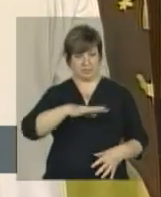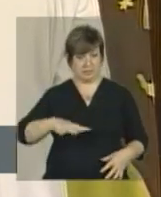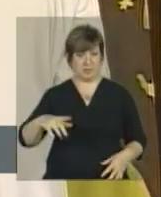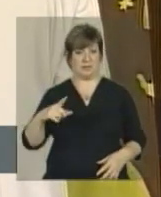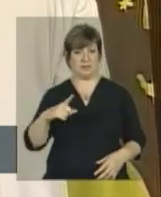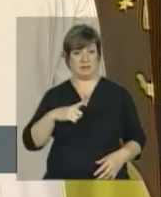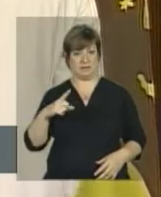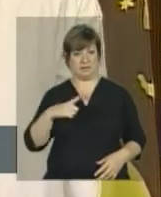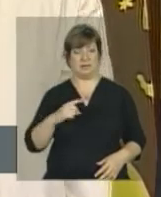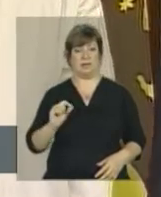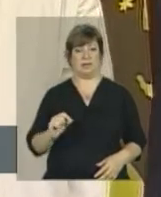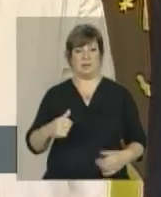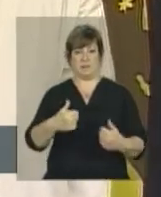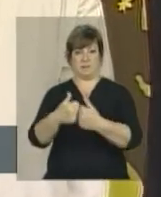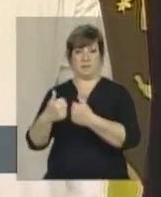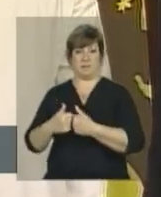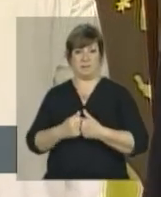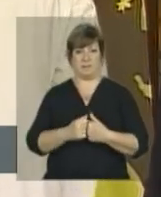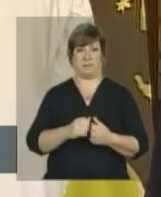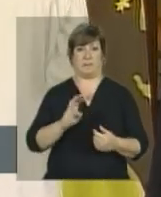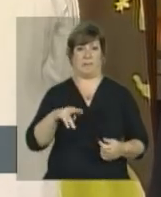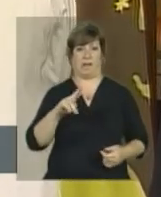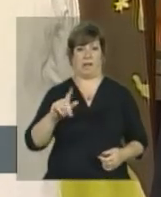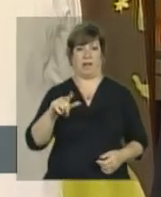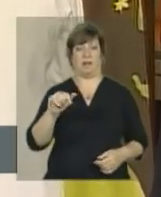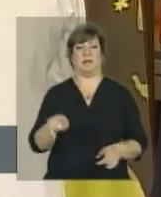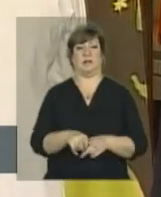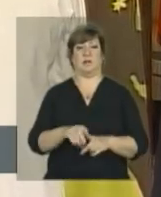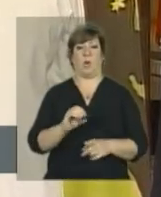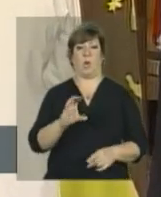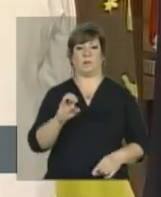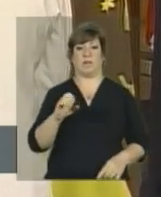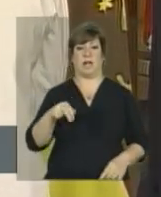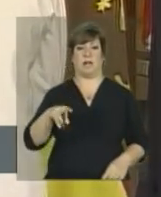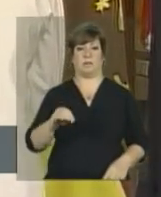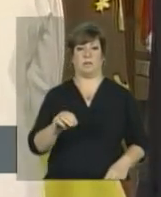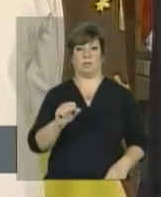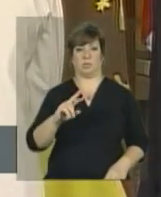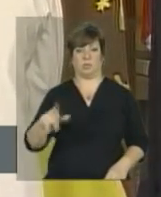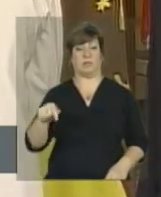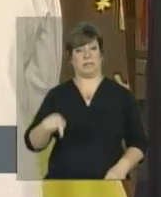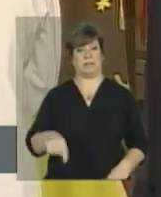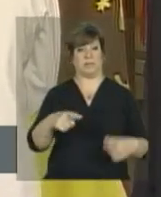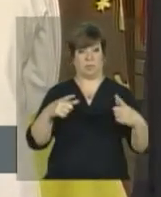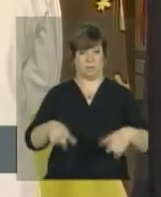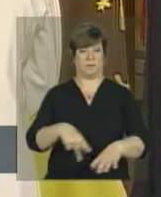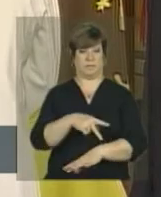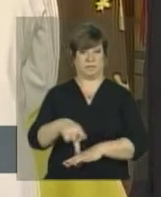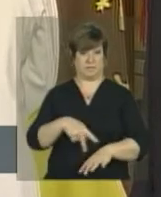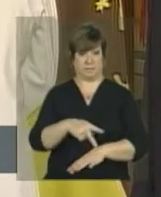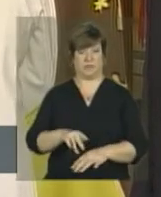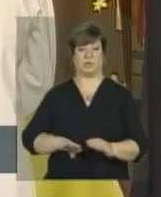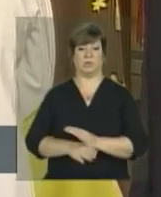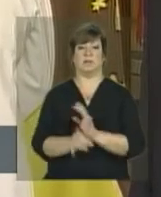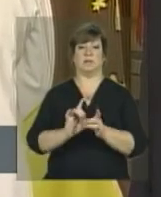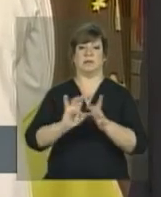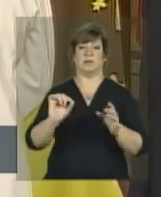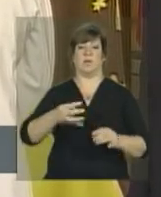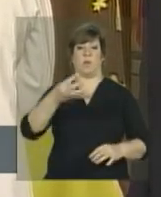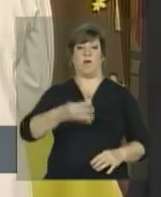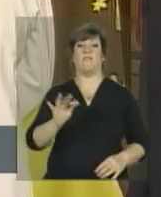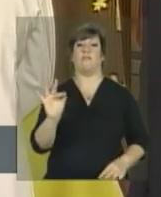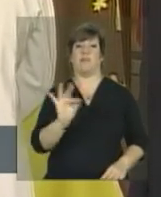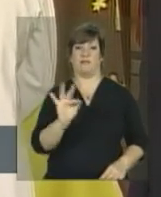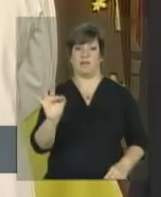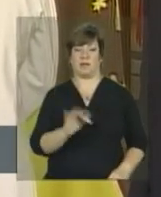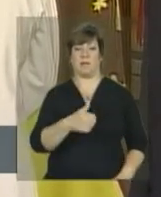Bengala, a leste, e o Oceano Índico, ao sul. O Sri Lanka tornou-se independente em 4